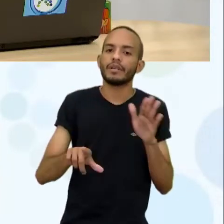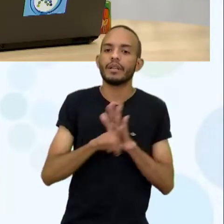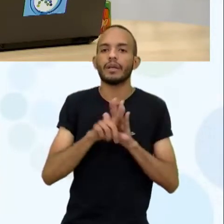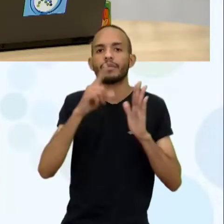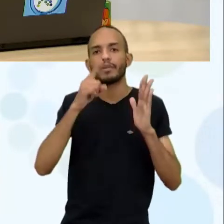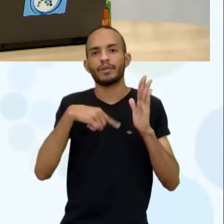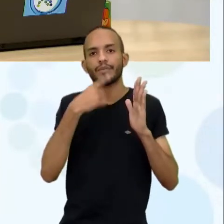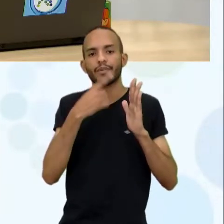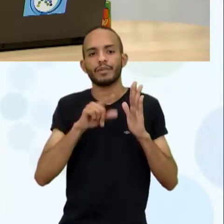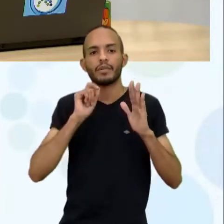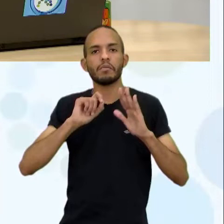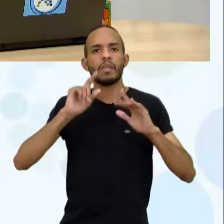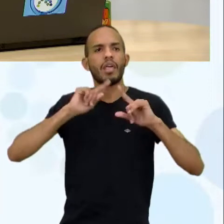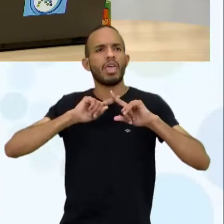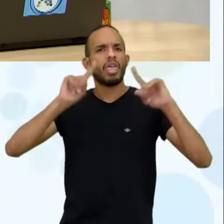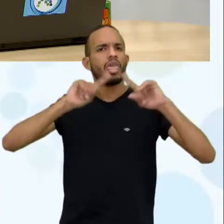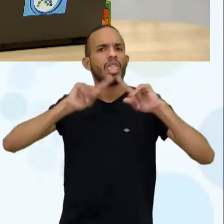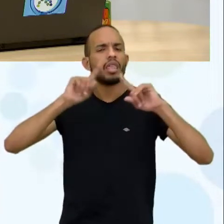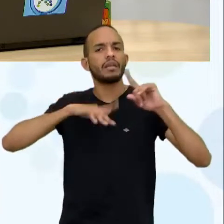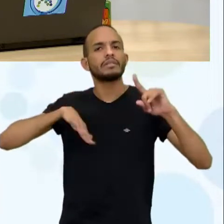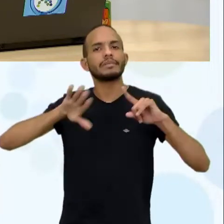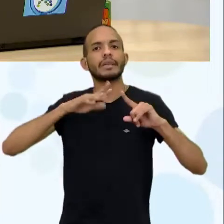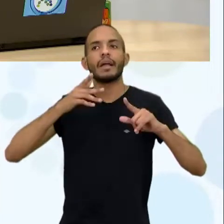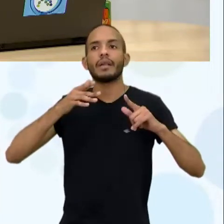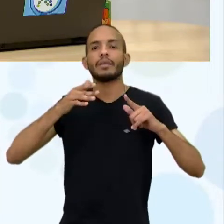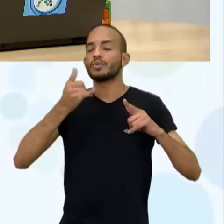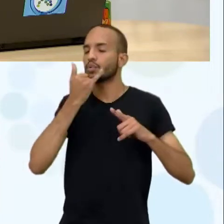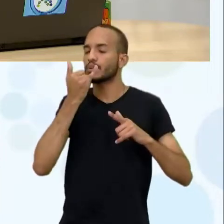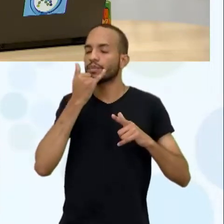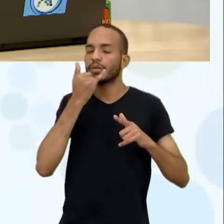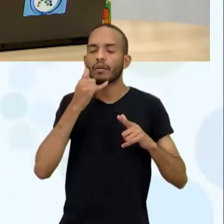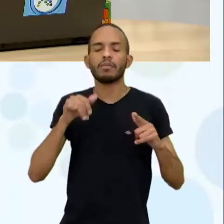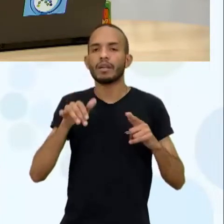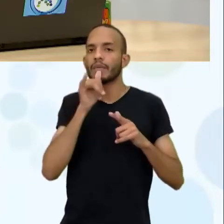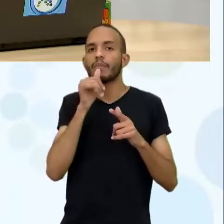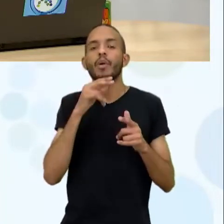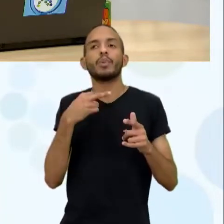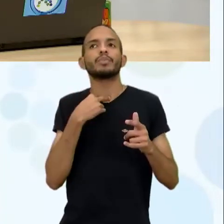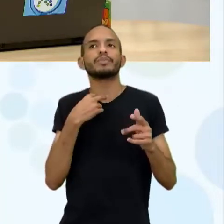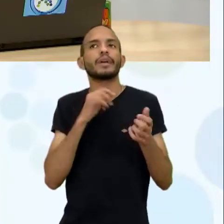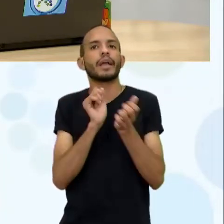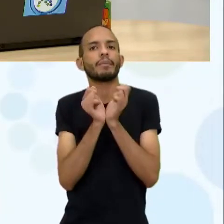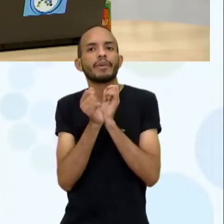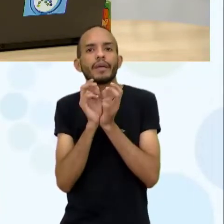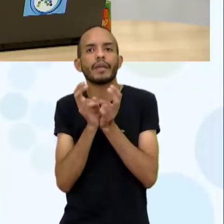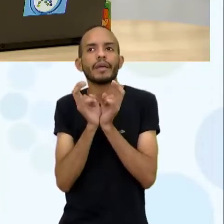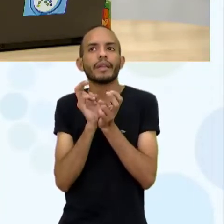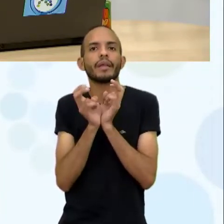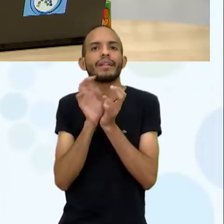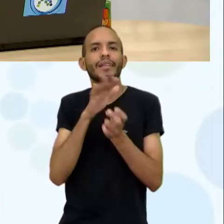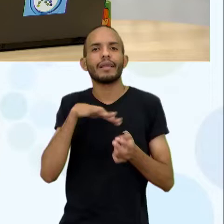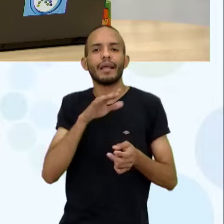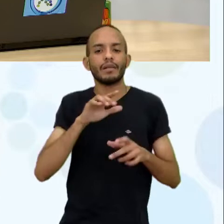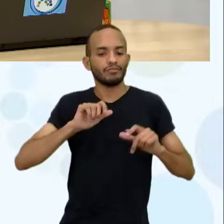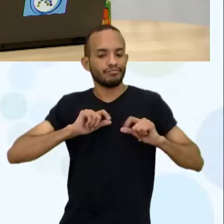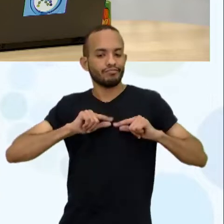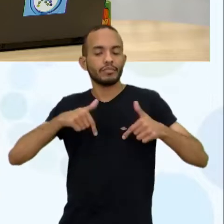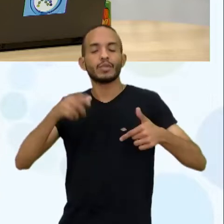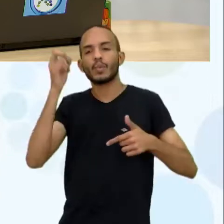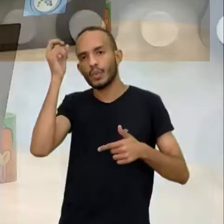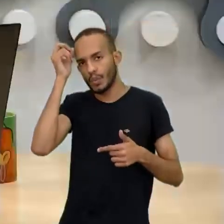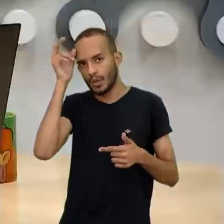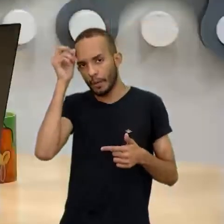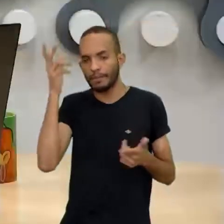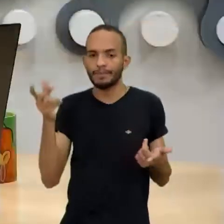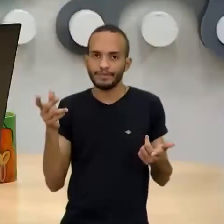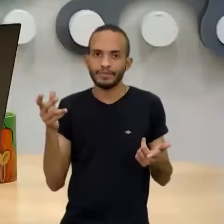proibiram manifestações culturais desse povo. A proibição da capoeira, né? Que a gente chama até de epistemicídio, né?